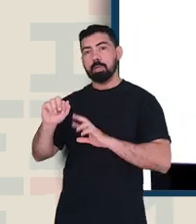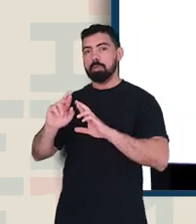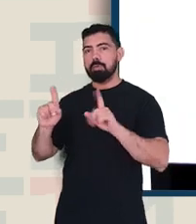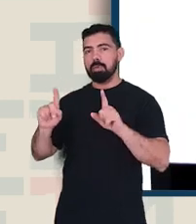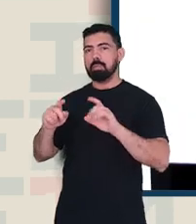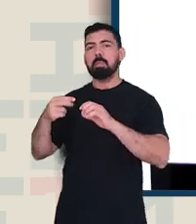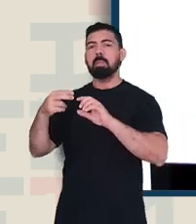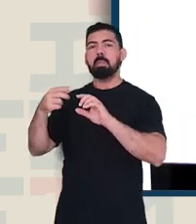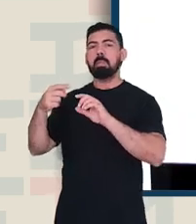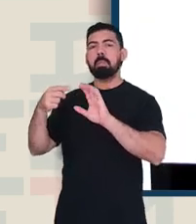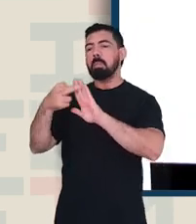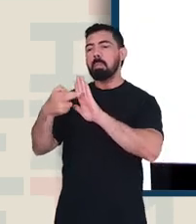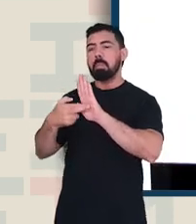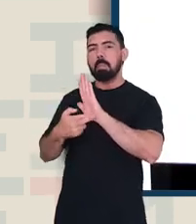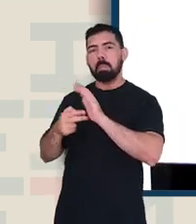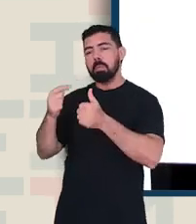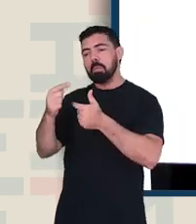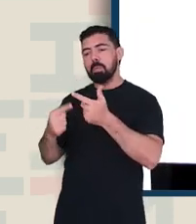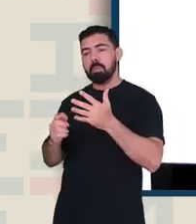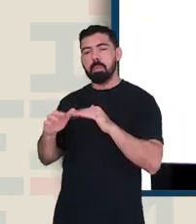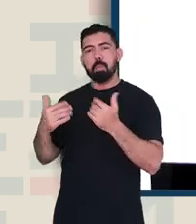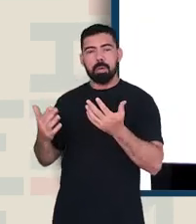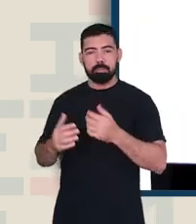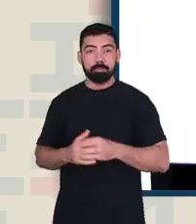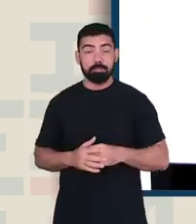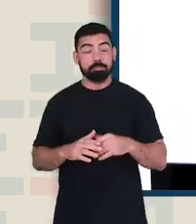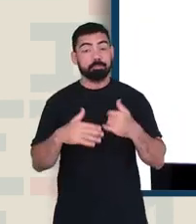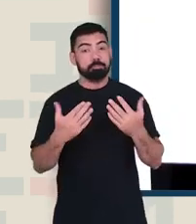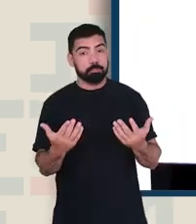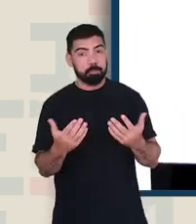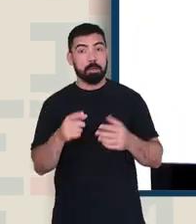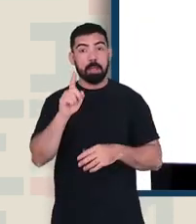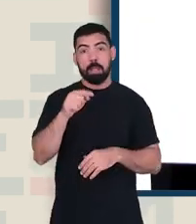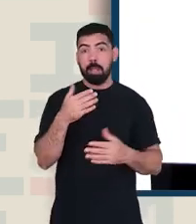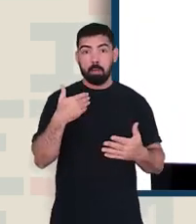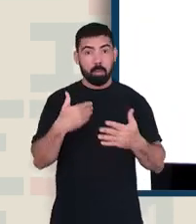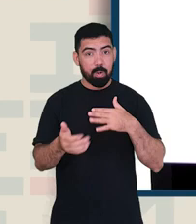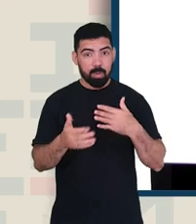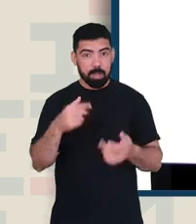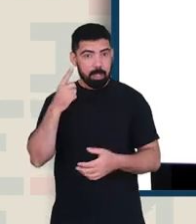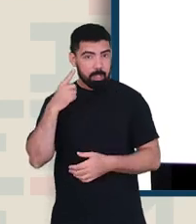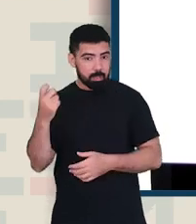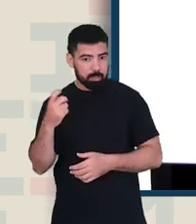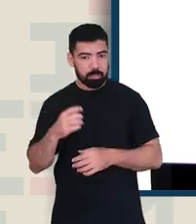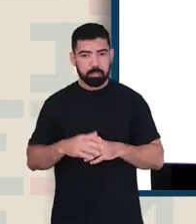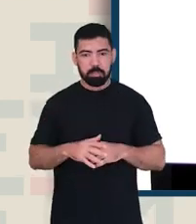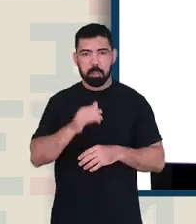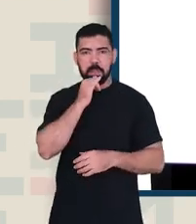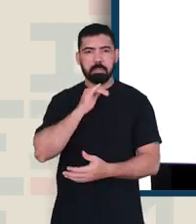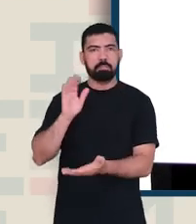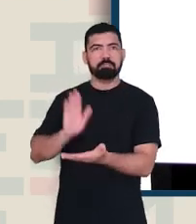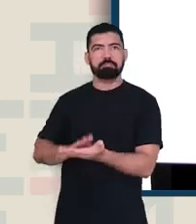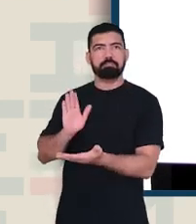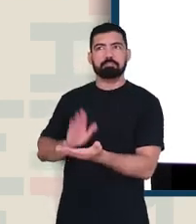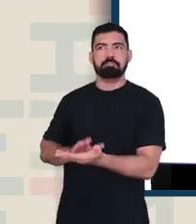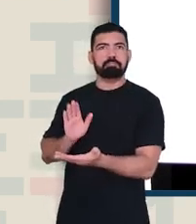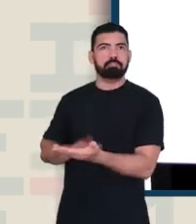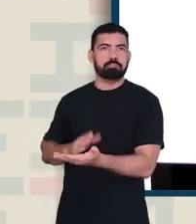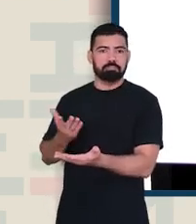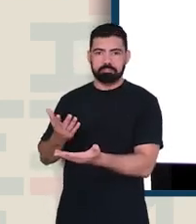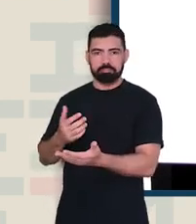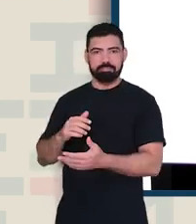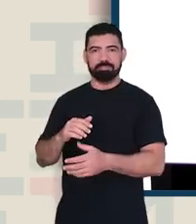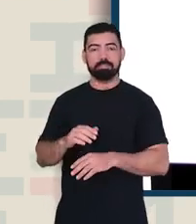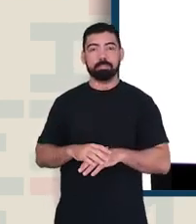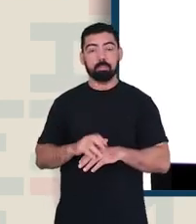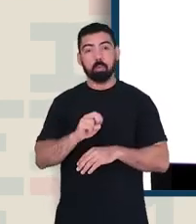Bom, basicamente, qualquer som, o som do bater na mesa, ou o som